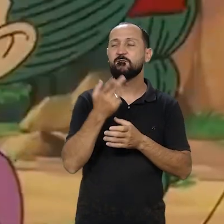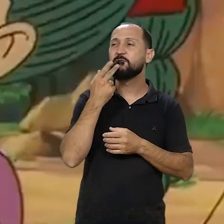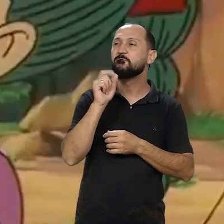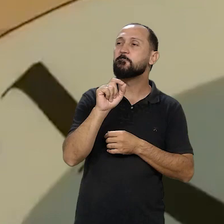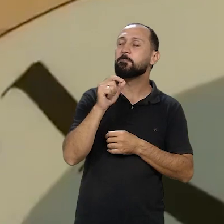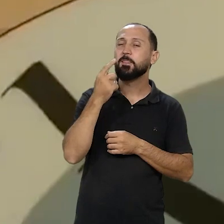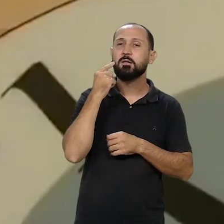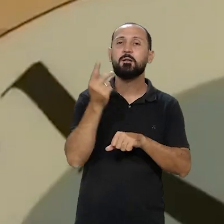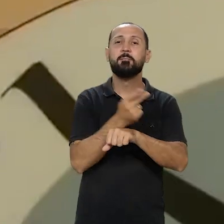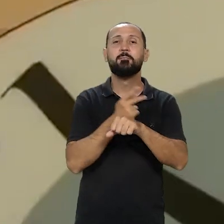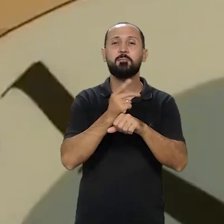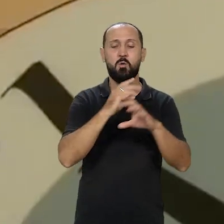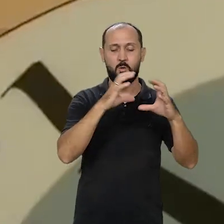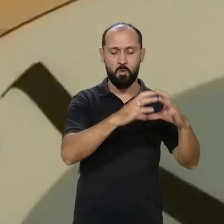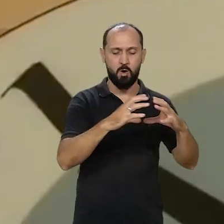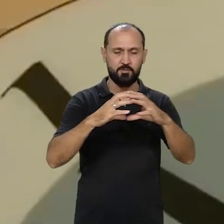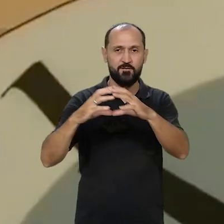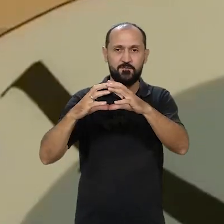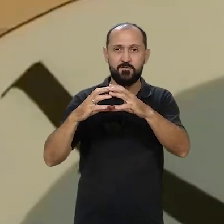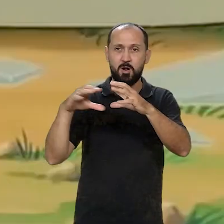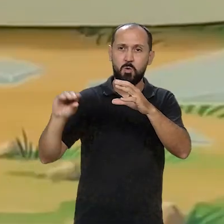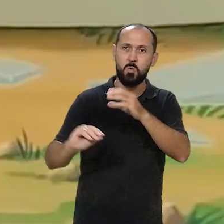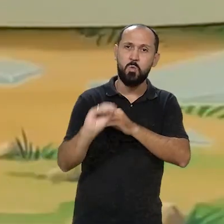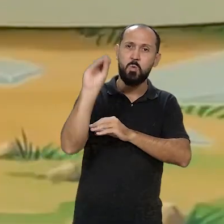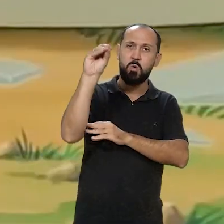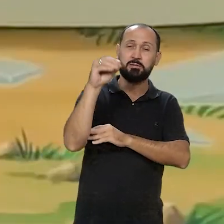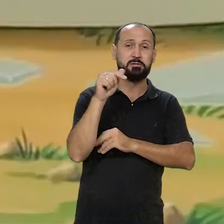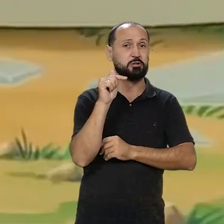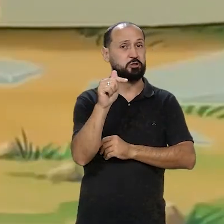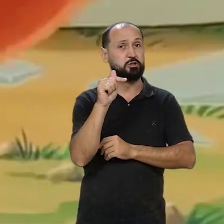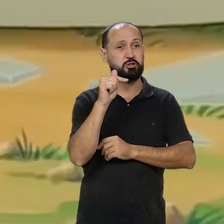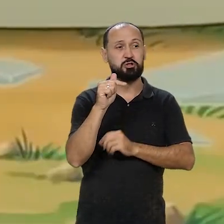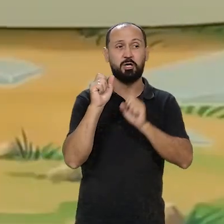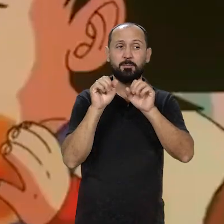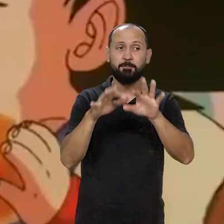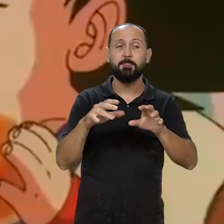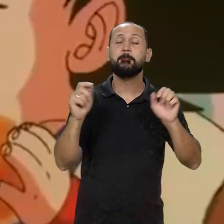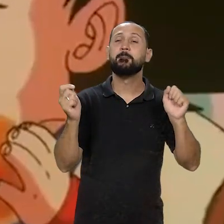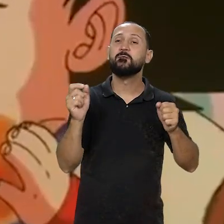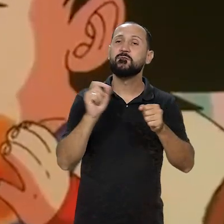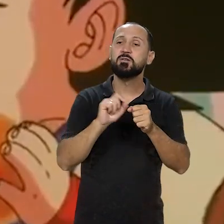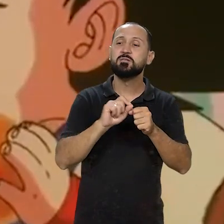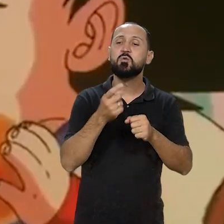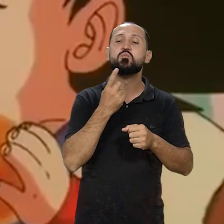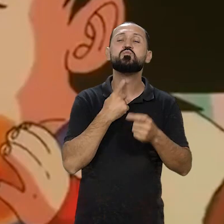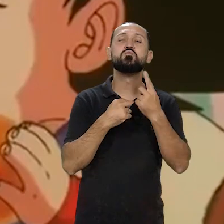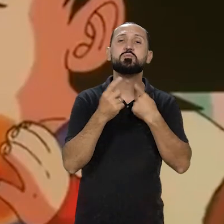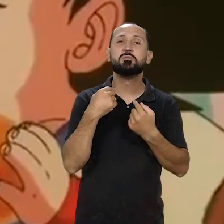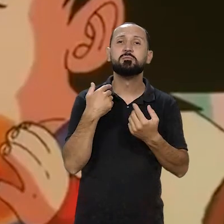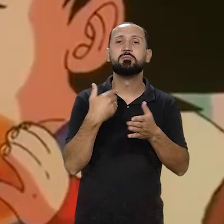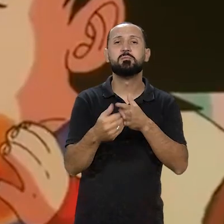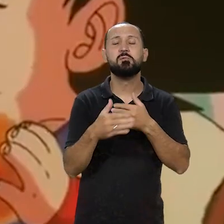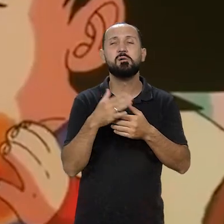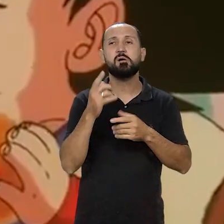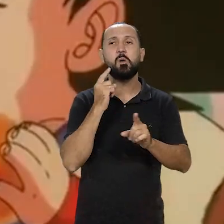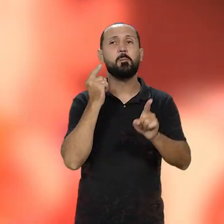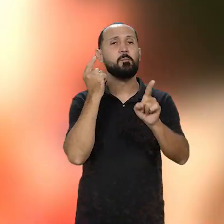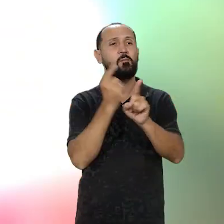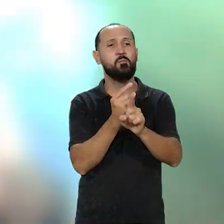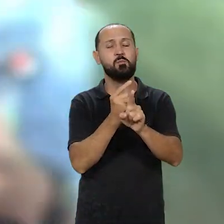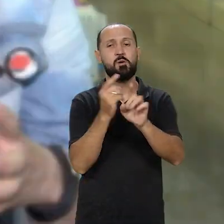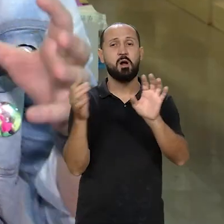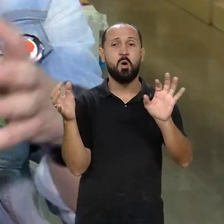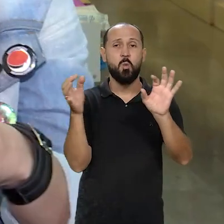e ela fala que ela está atrás das esferas do dragão, né? São 7 esferas mágicas que podem realizar um desejo para